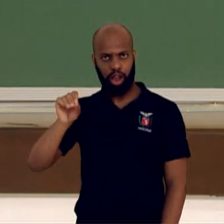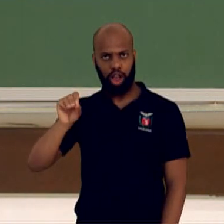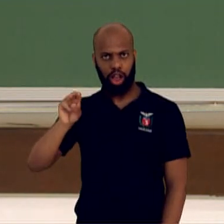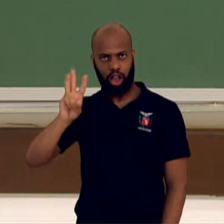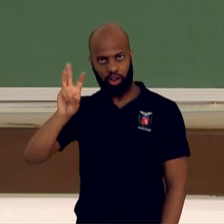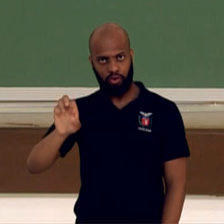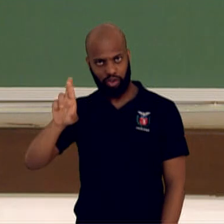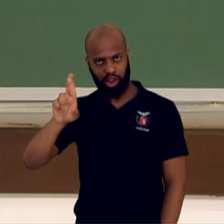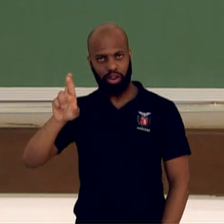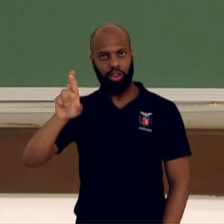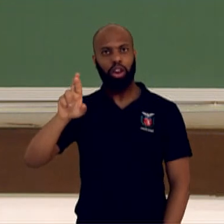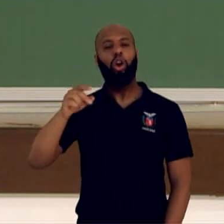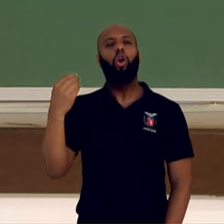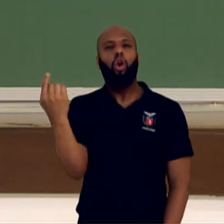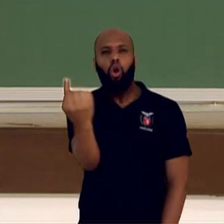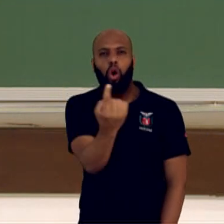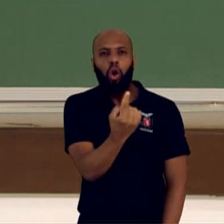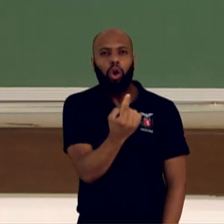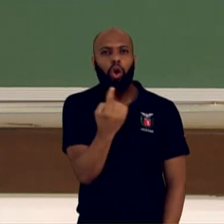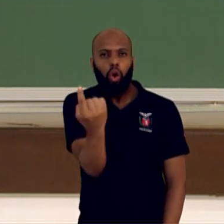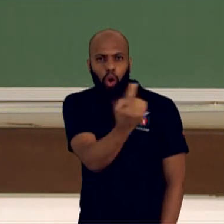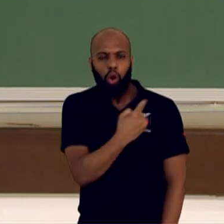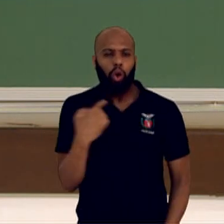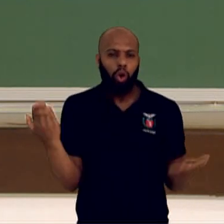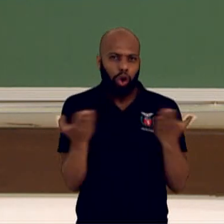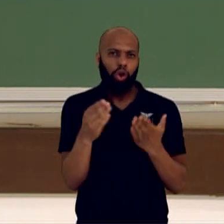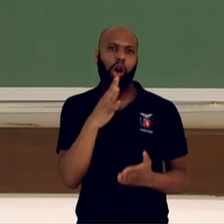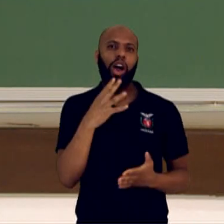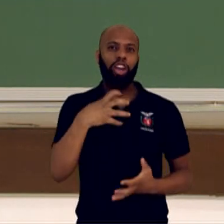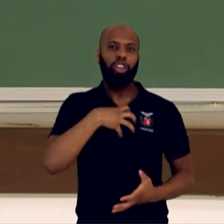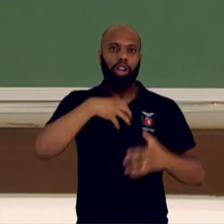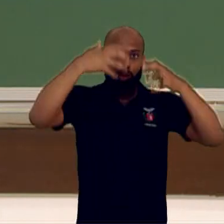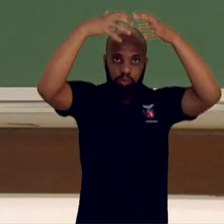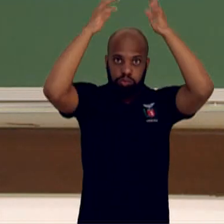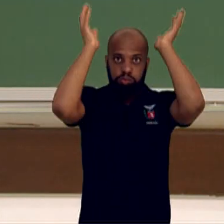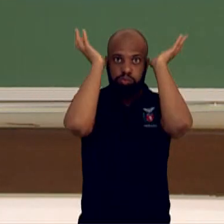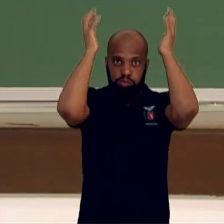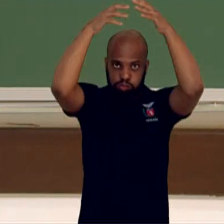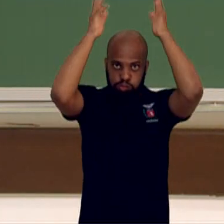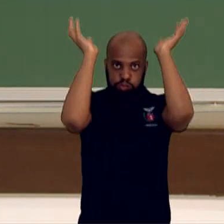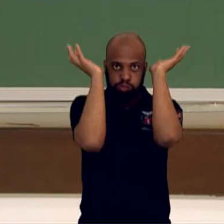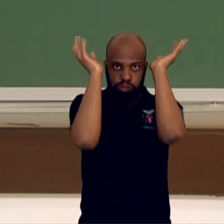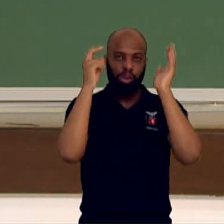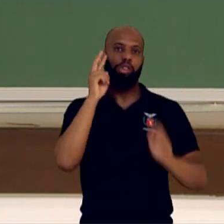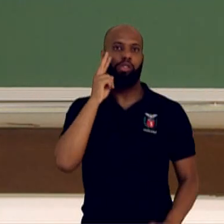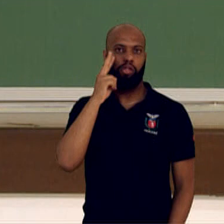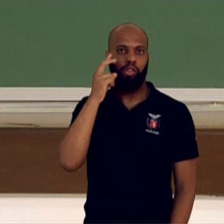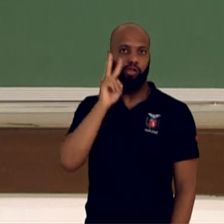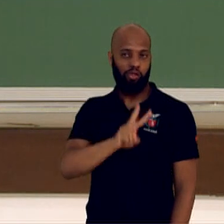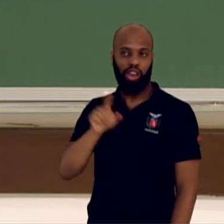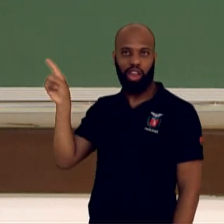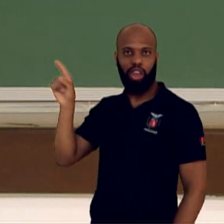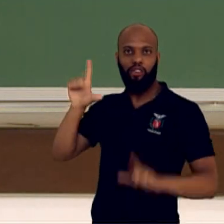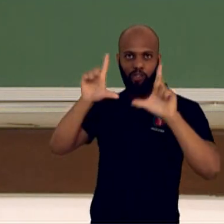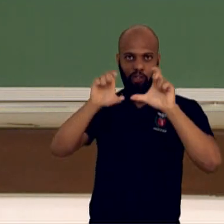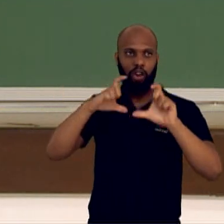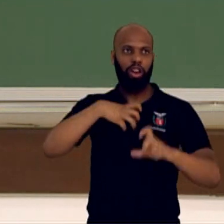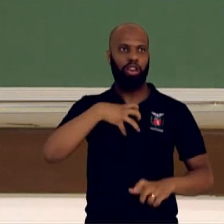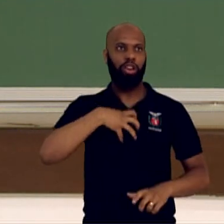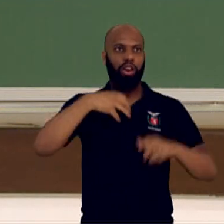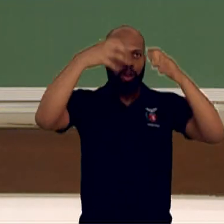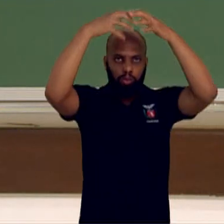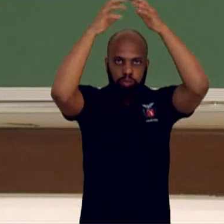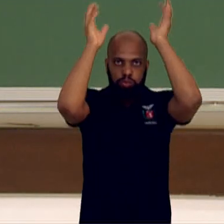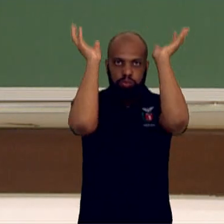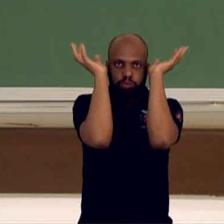movimento Black Power a gente conhece mais pelo estilo de corte de cabelo, não é verdade? Olha só nas fotos ali, era um estilo que eles utilizavam sim, né? E